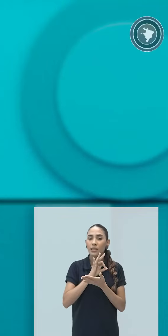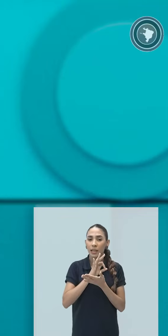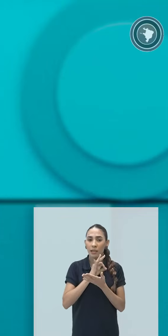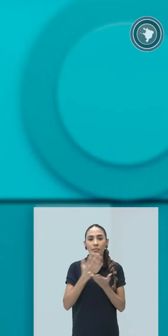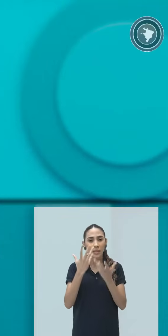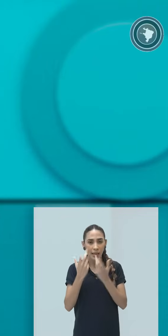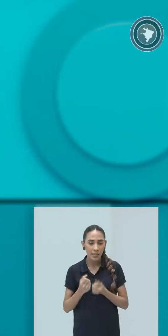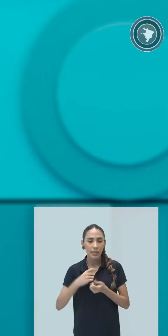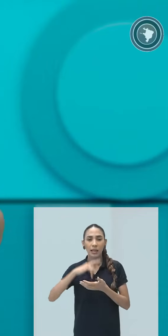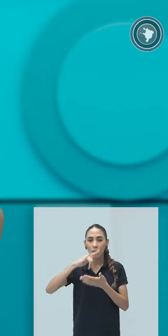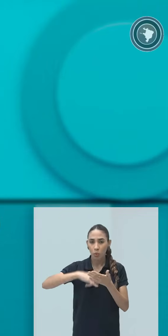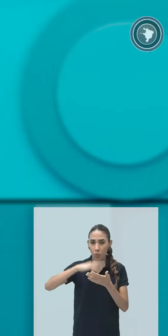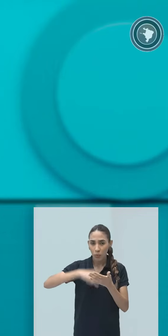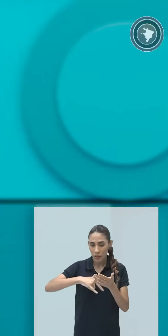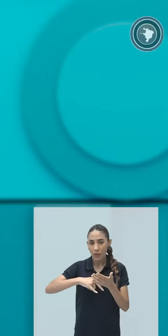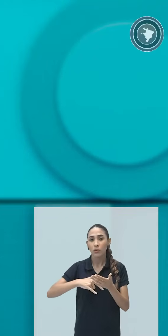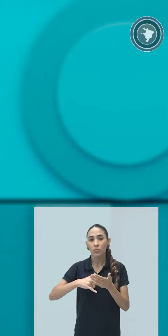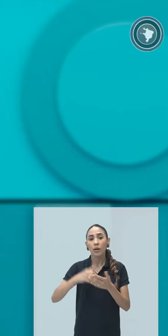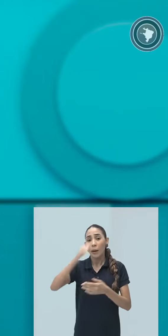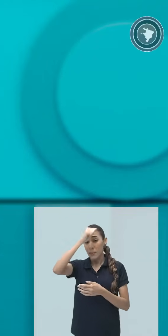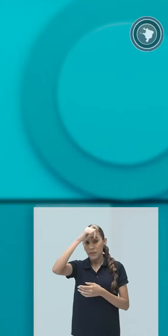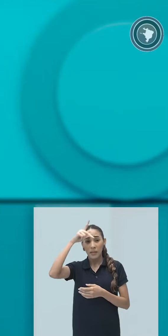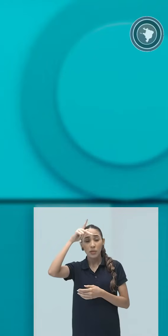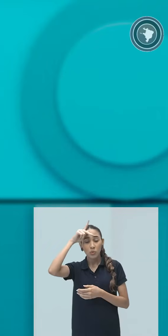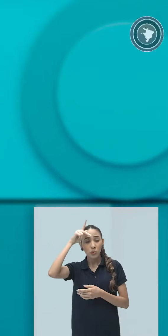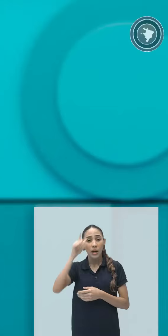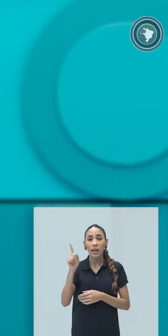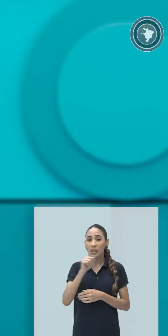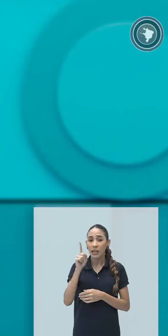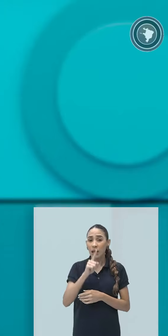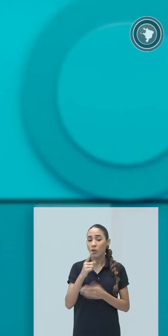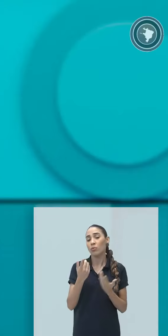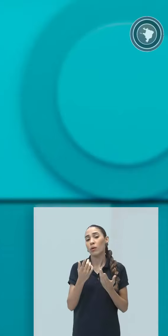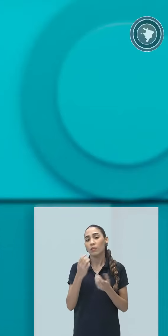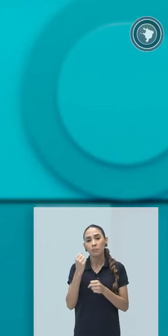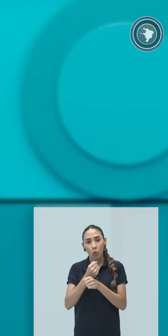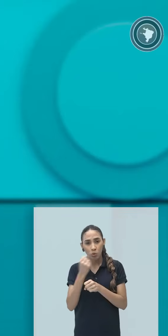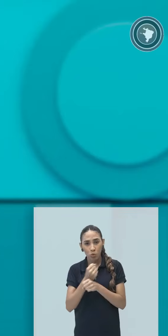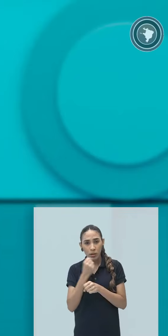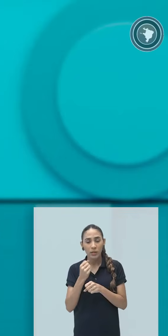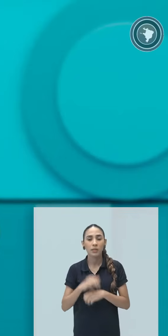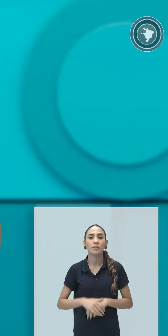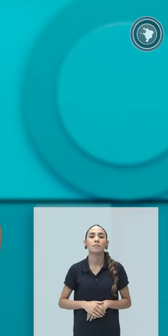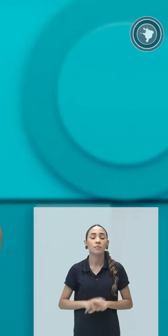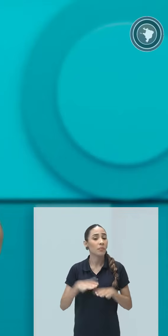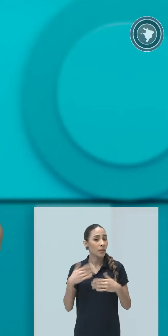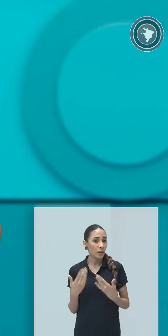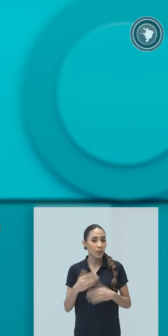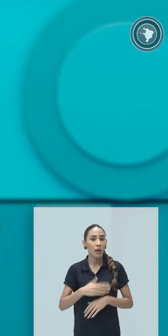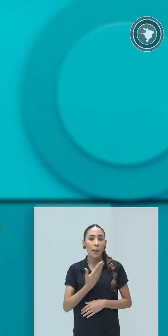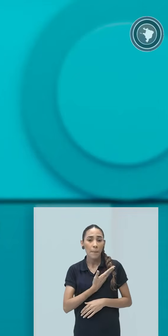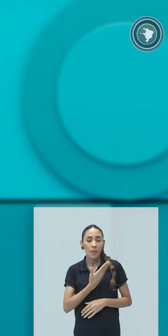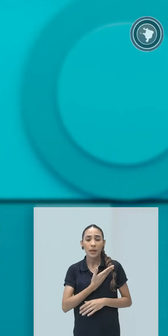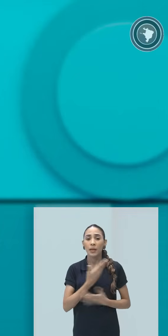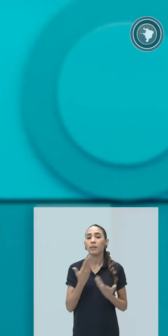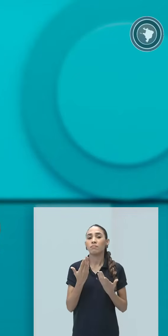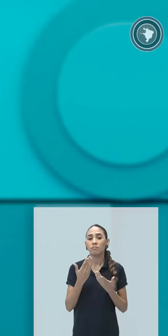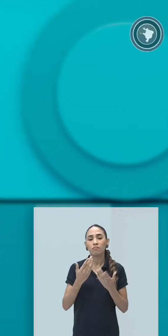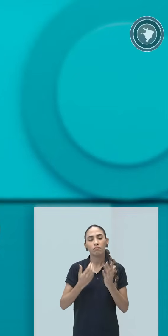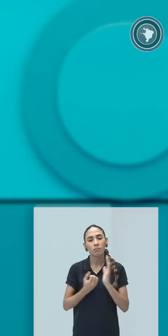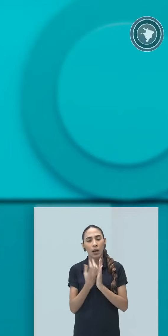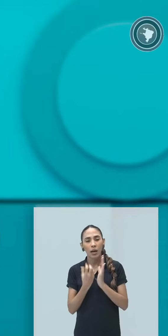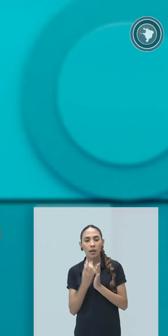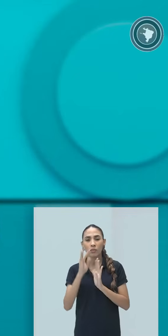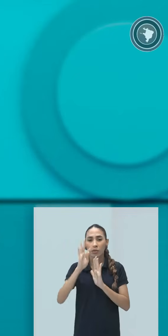validar aquele documento para que a prefeitura não destruísse. Então, a amiga da Ju produziu o texto e estava divulgando para as